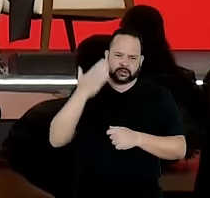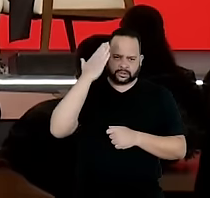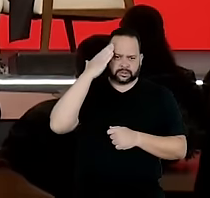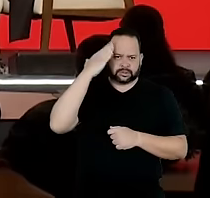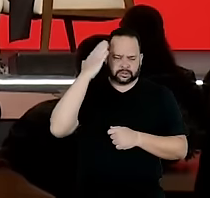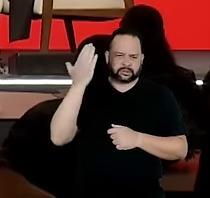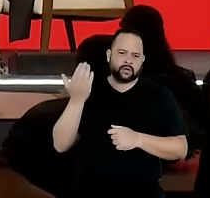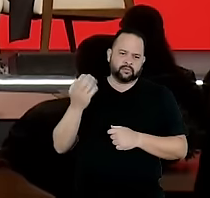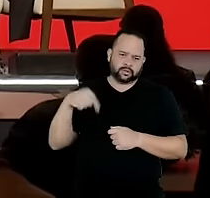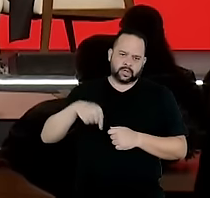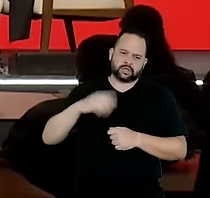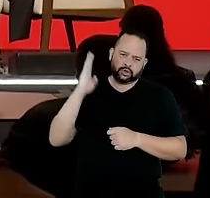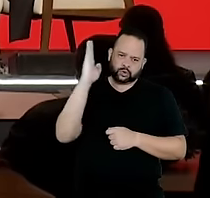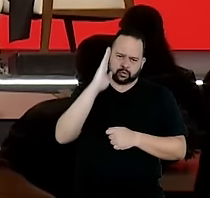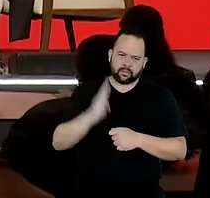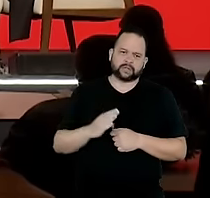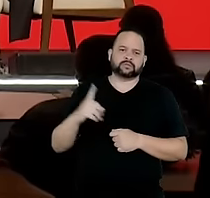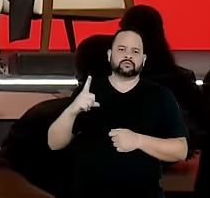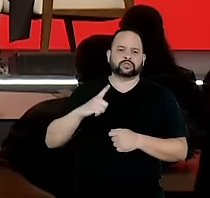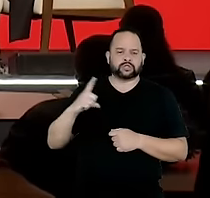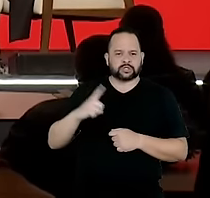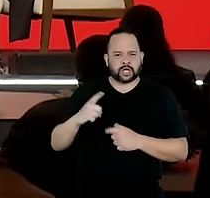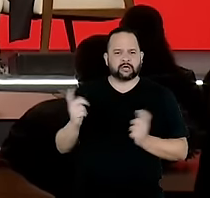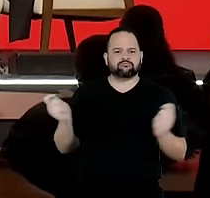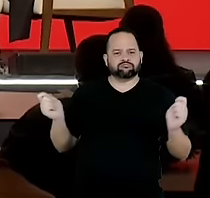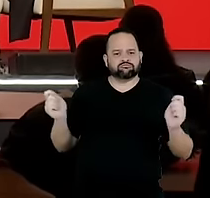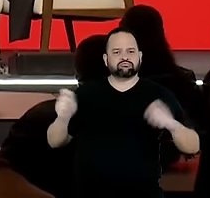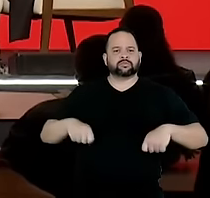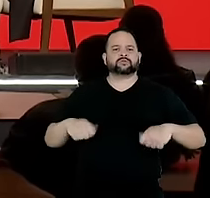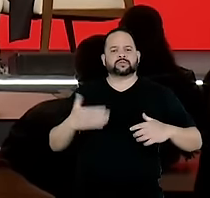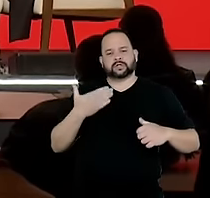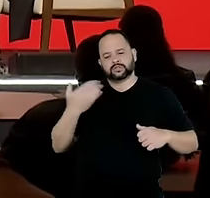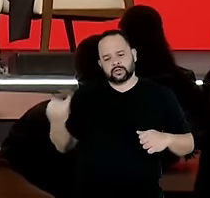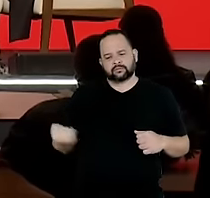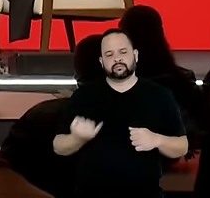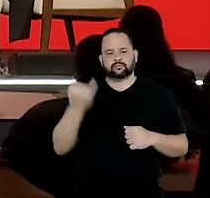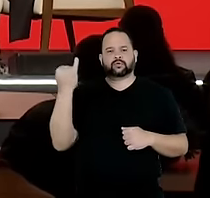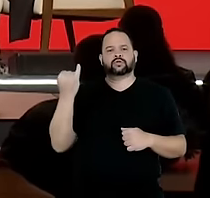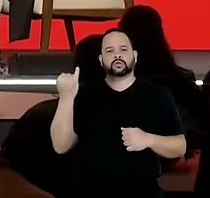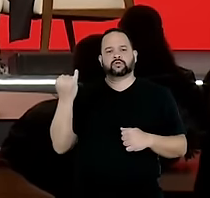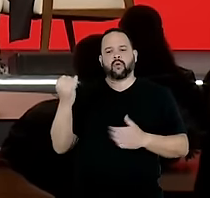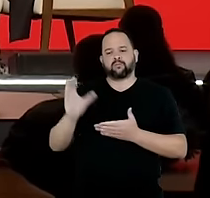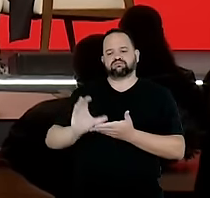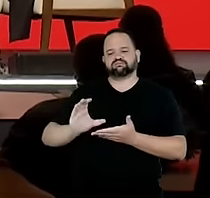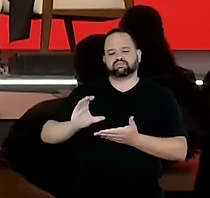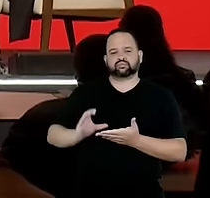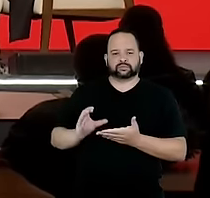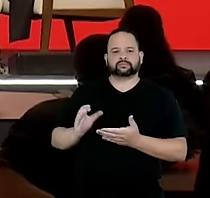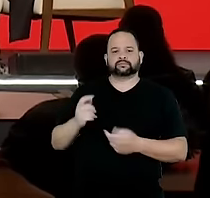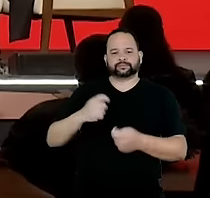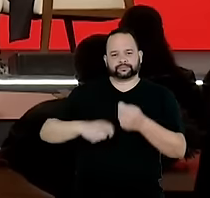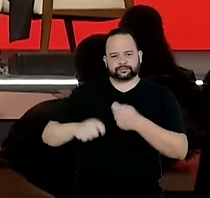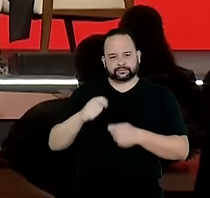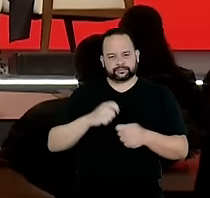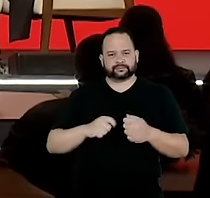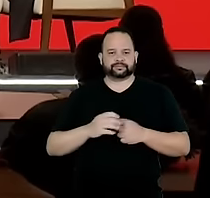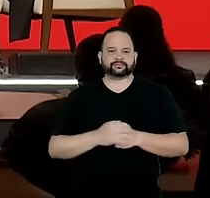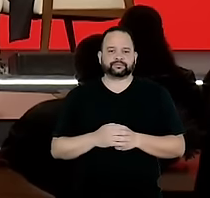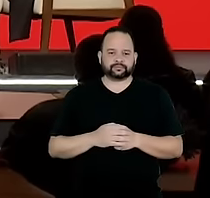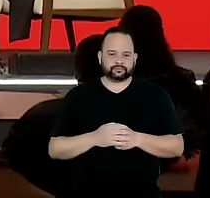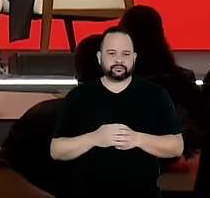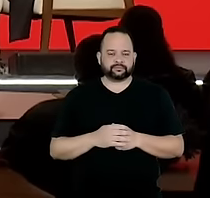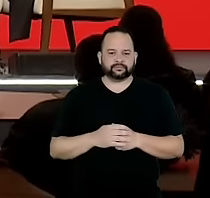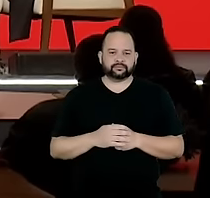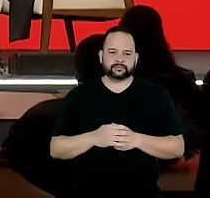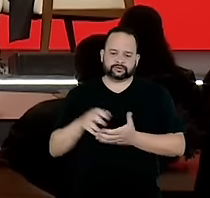enorme traz um enorme ganho pra economia como um todo e para os setores específicos de aqui no